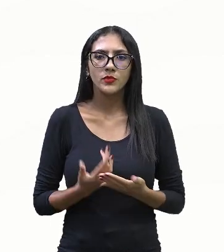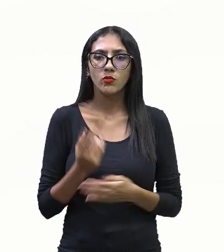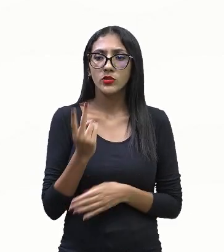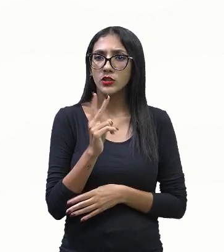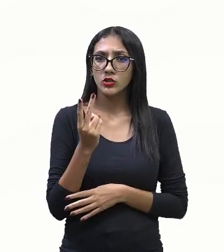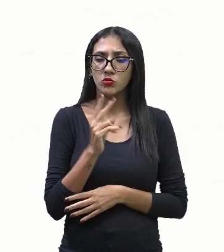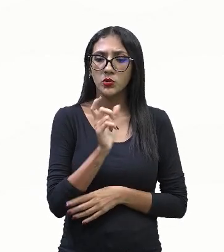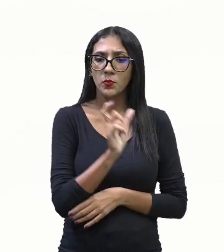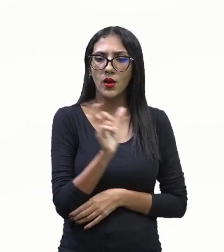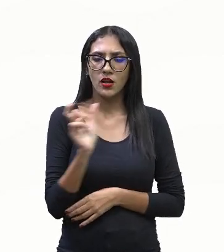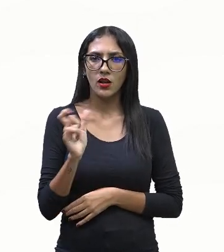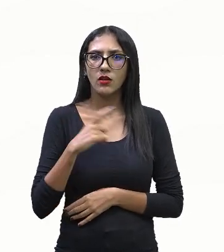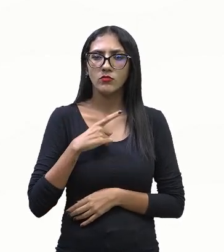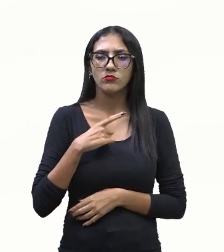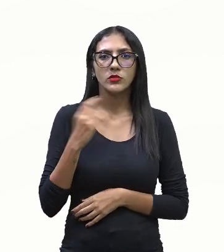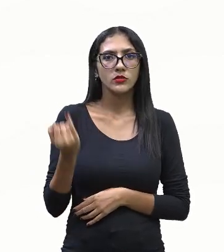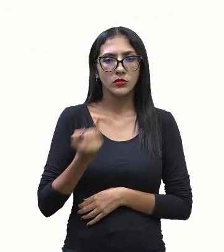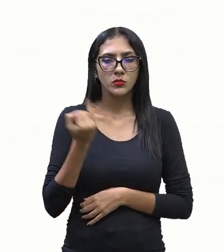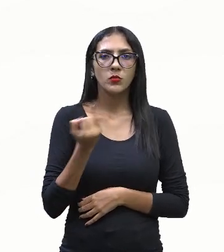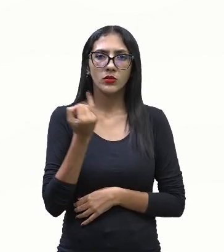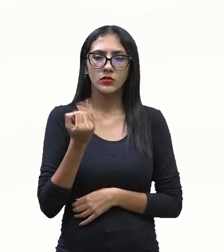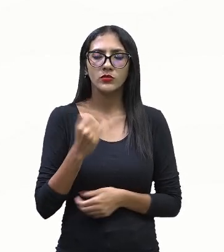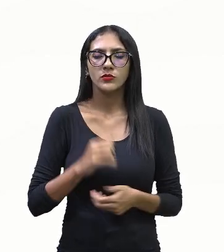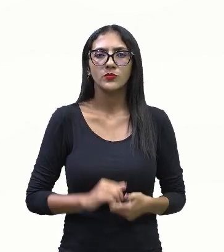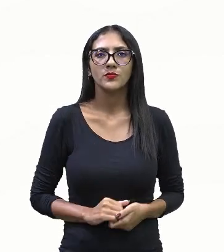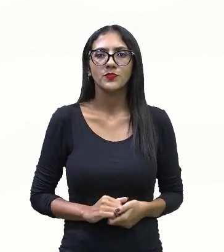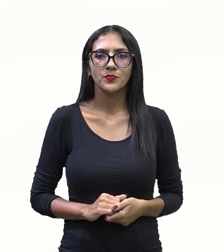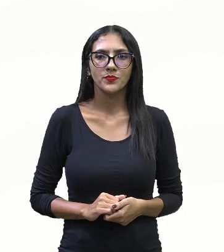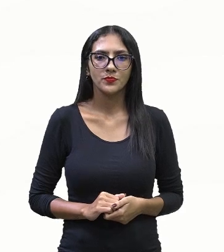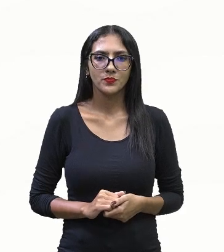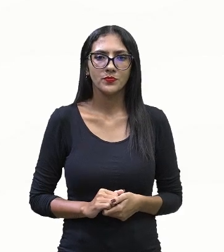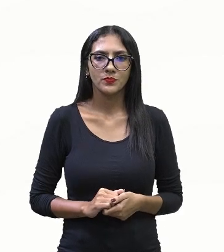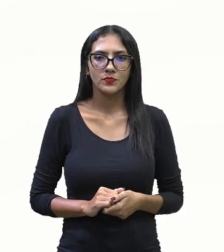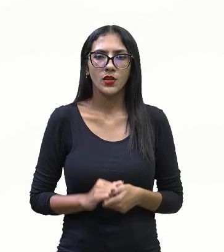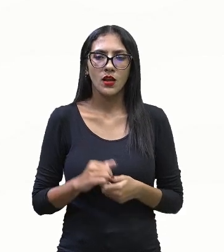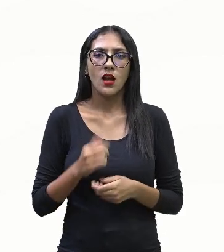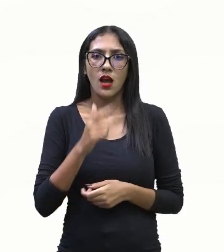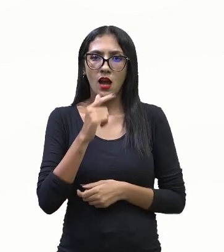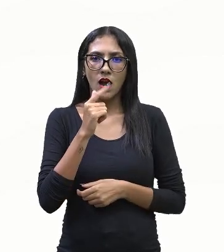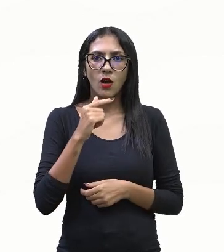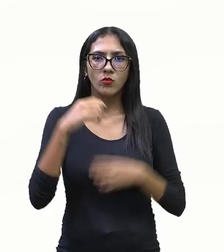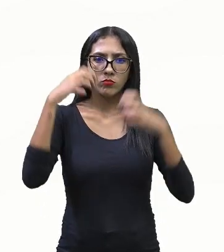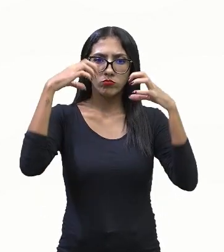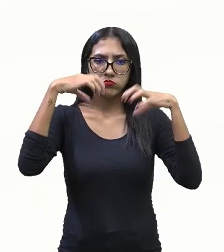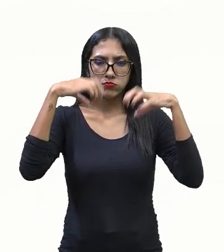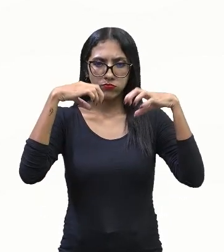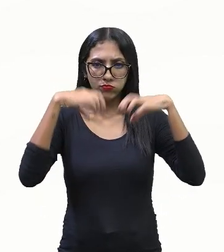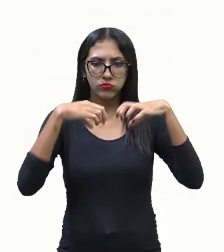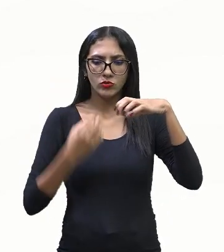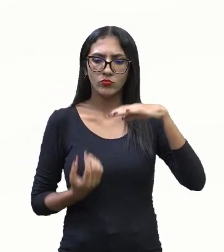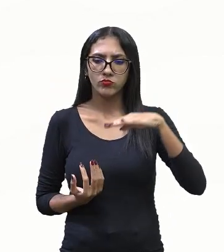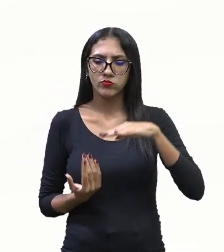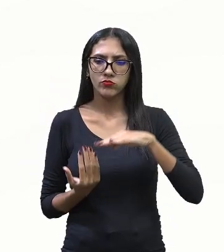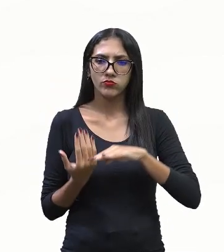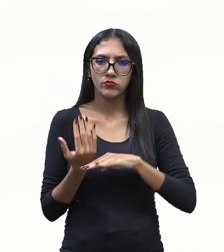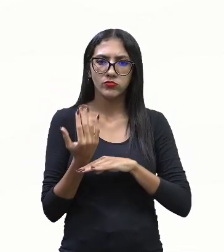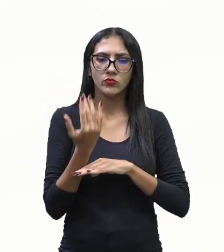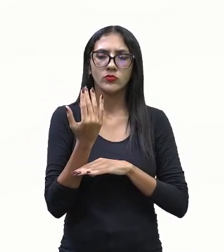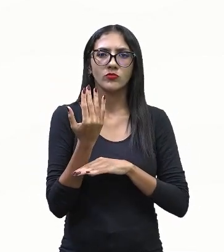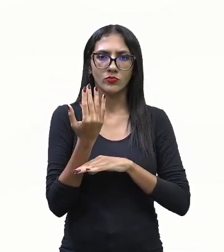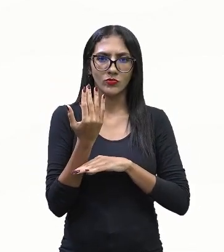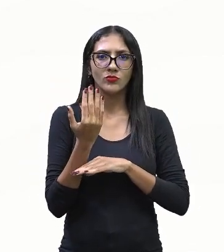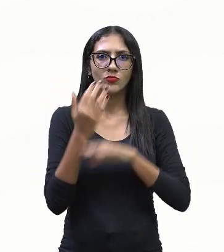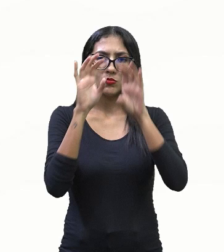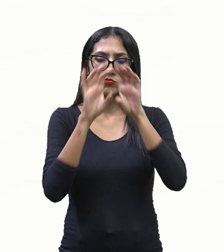bem importantes aqui em todo esse processo, né? Evapora, tá lá nas nuvens e logo em seguida precipita, ou